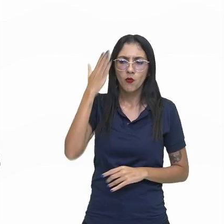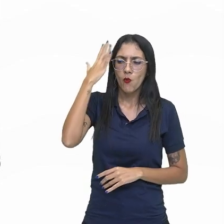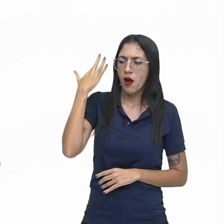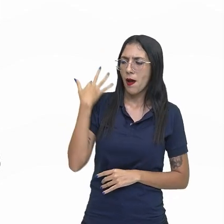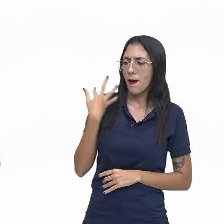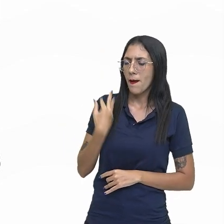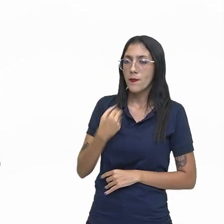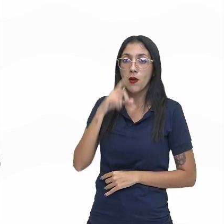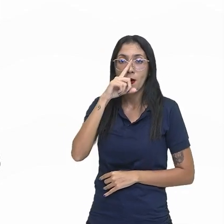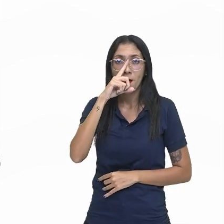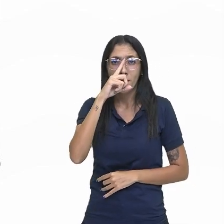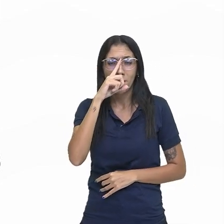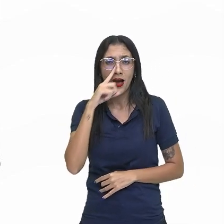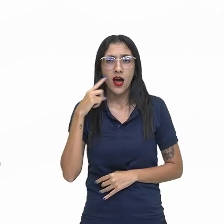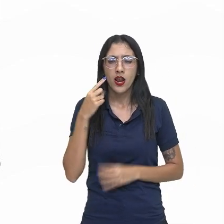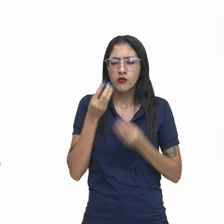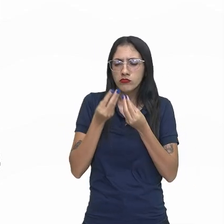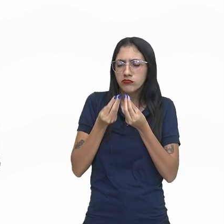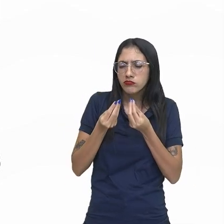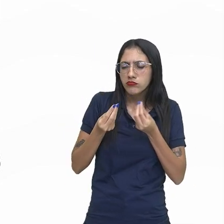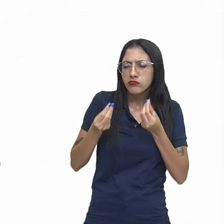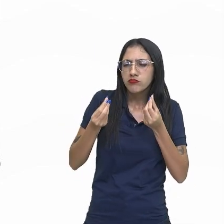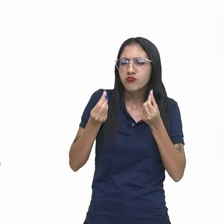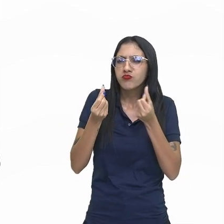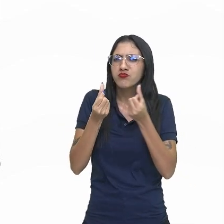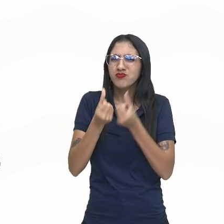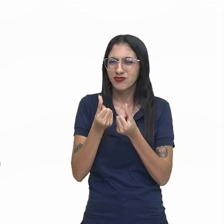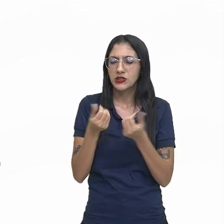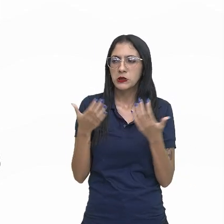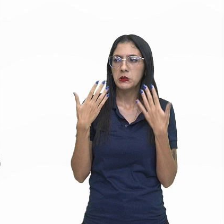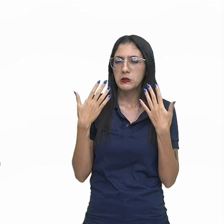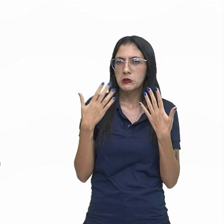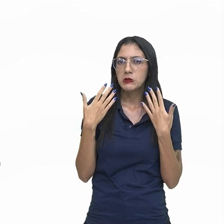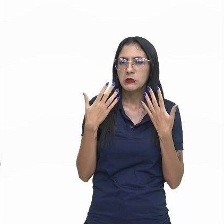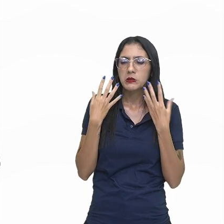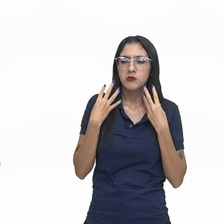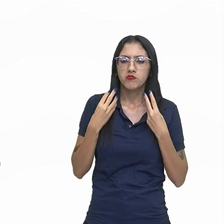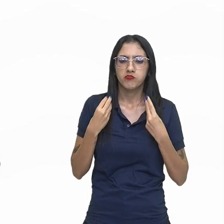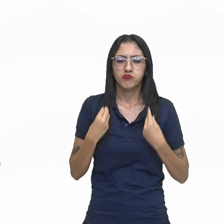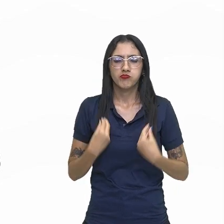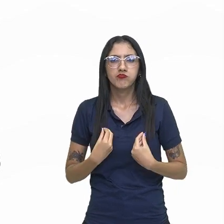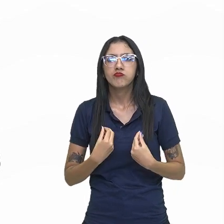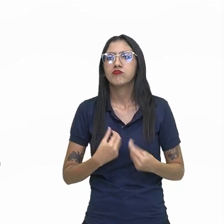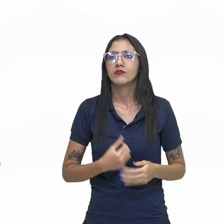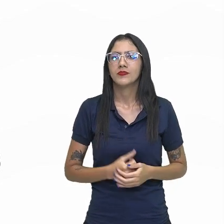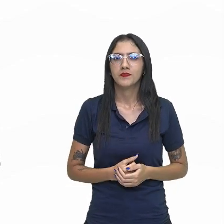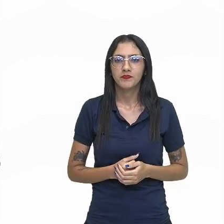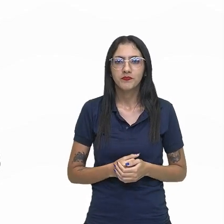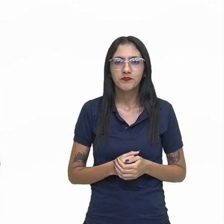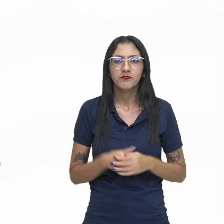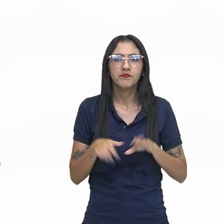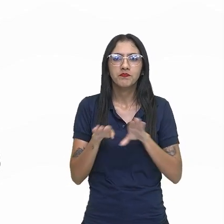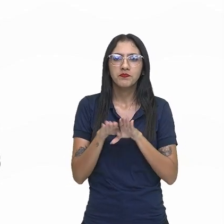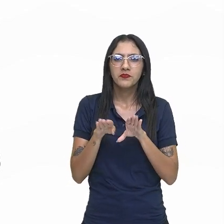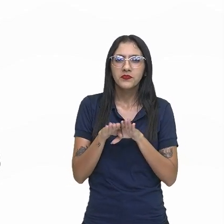louro, um pouco desmanchado com um tom seco do calor do travesseiro. Enrolava-se torcido no alto da cabeça